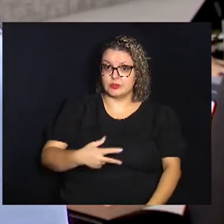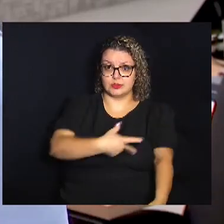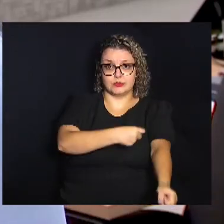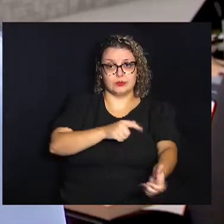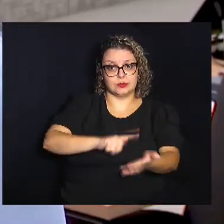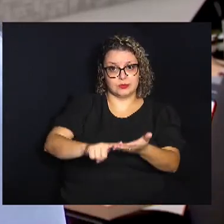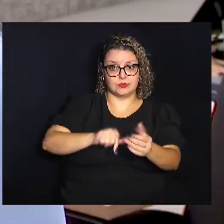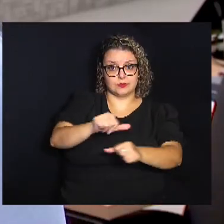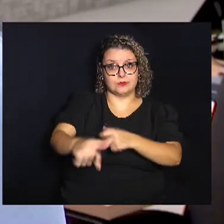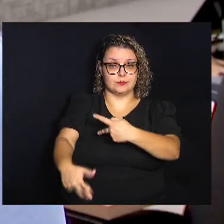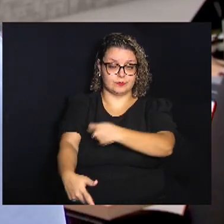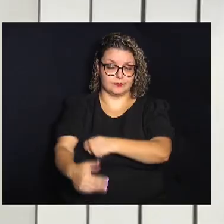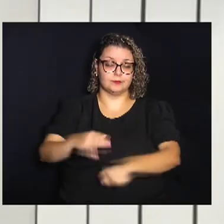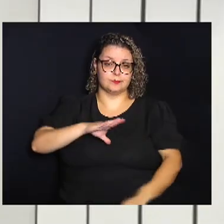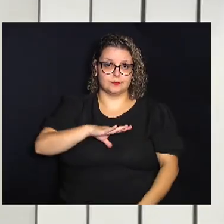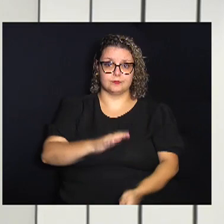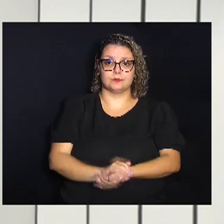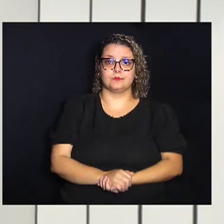nosso município.